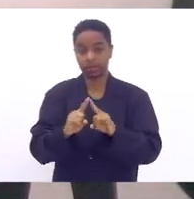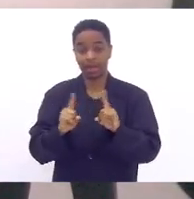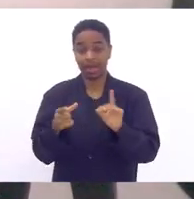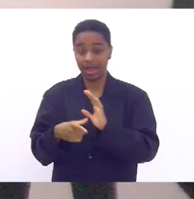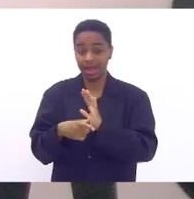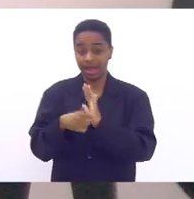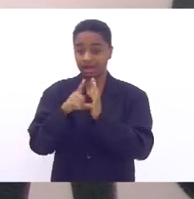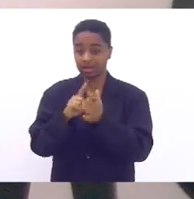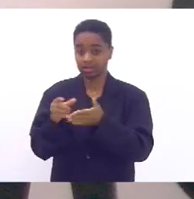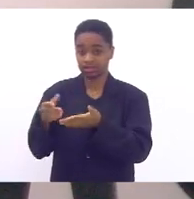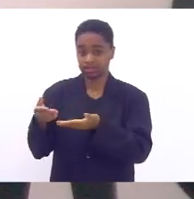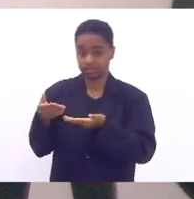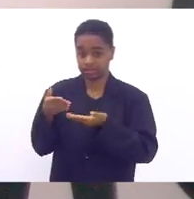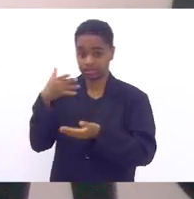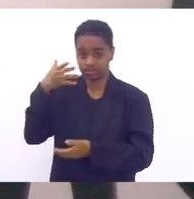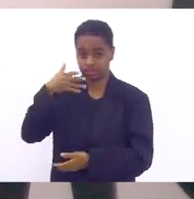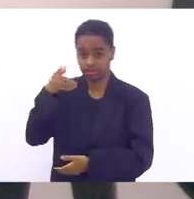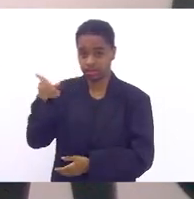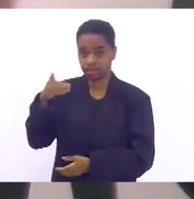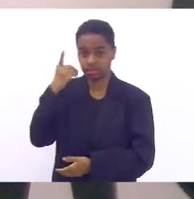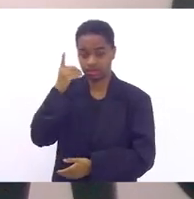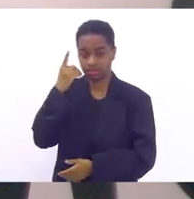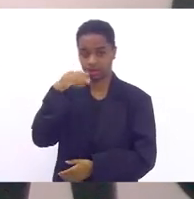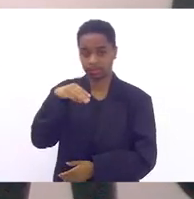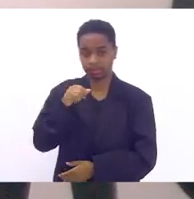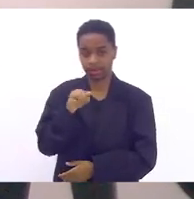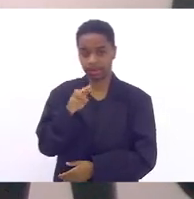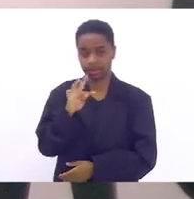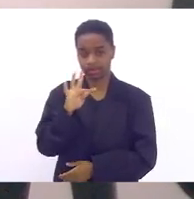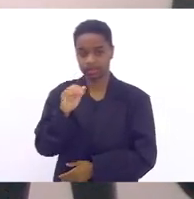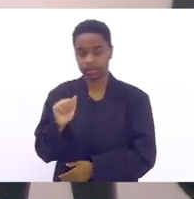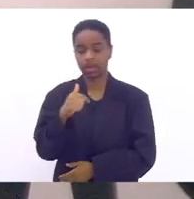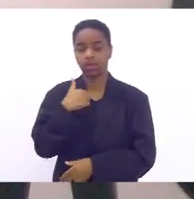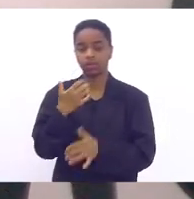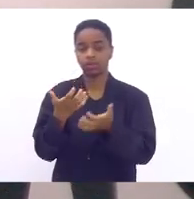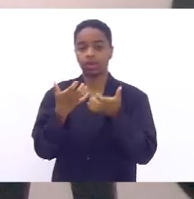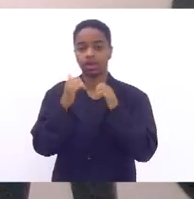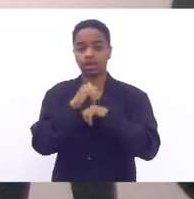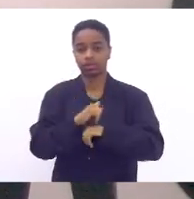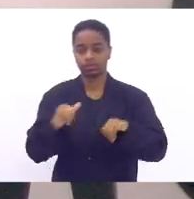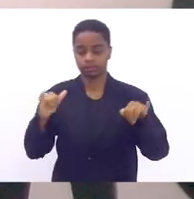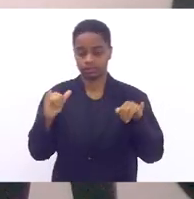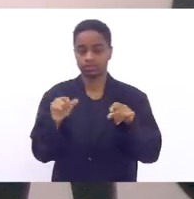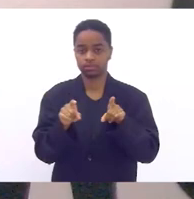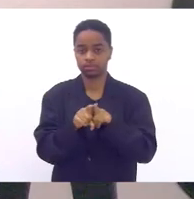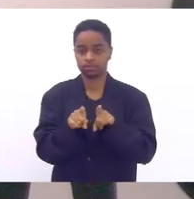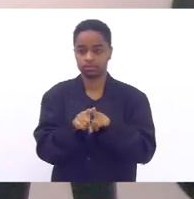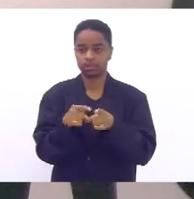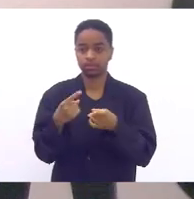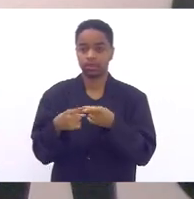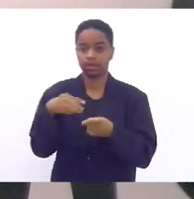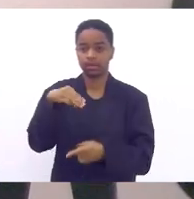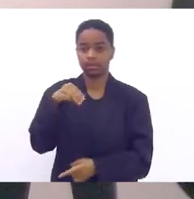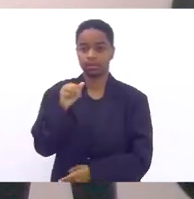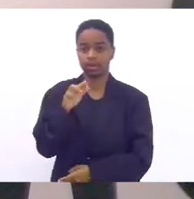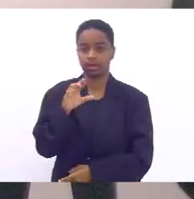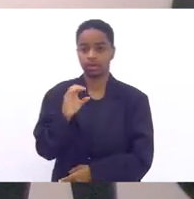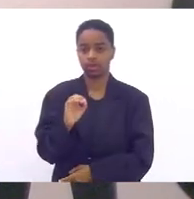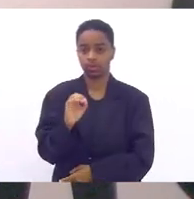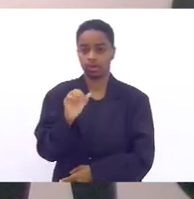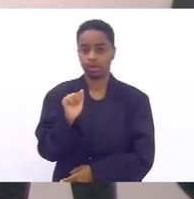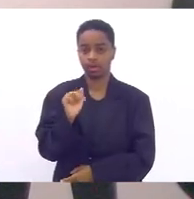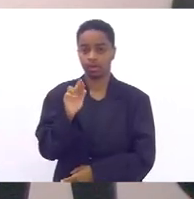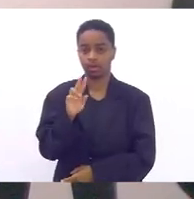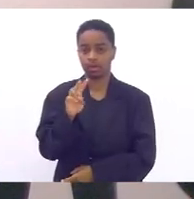pra nossa deputada Marta Rocha deputada só queria aqui anunciar né porque o Marco Aurélio